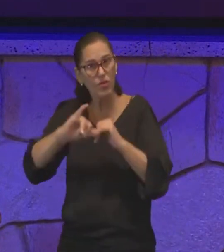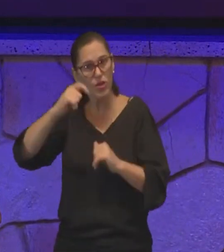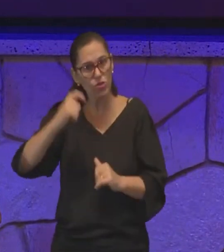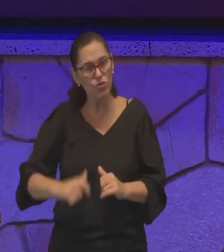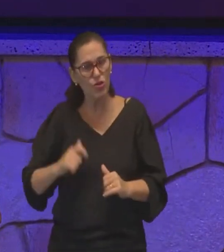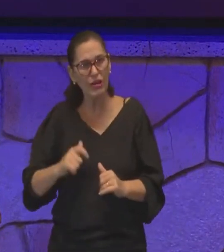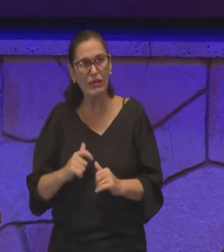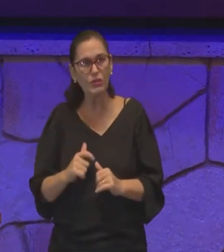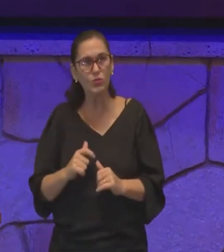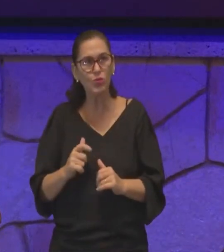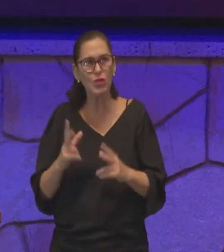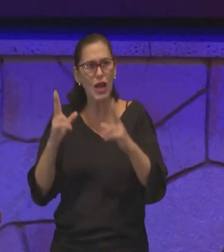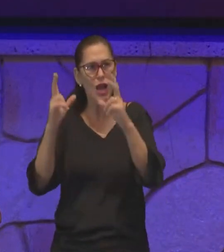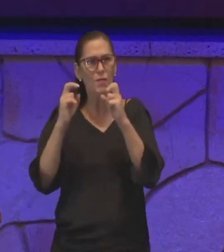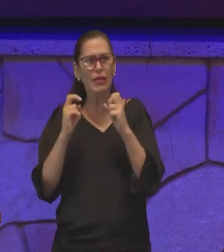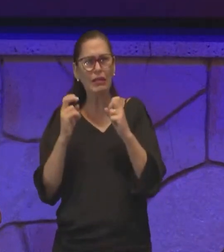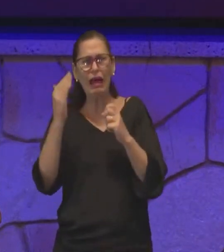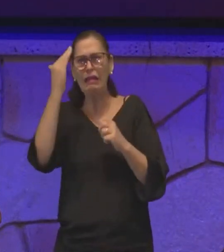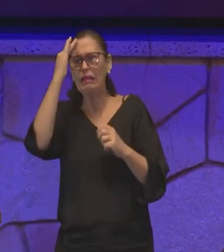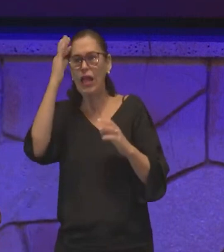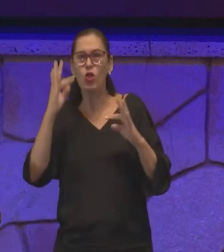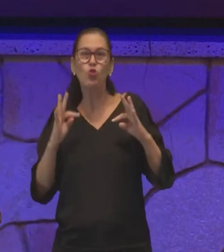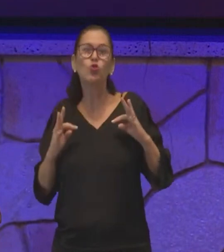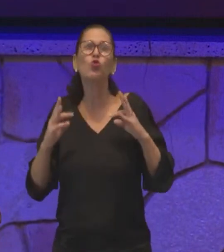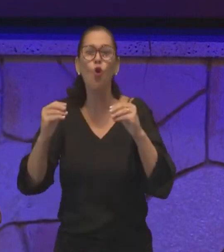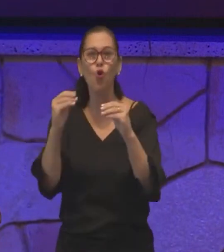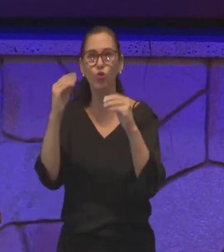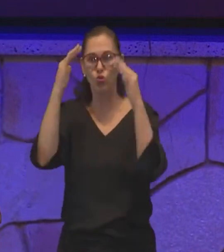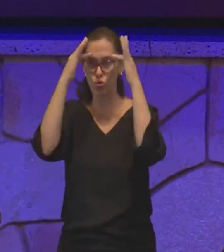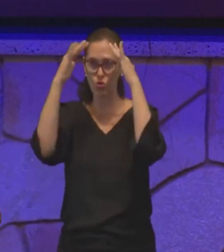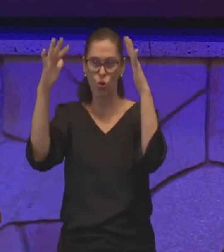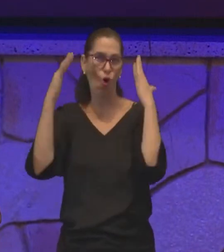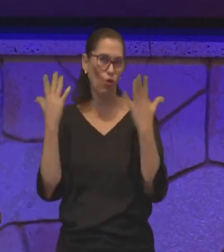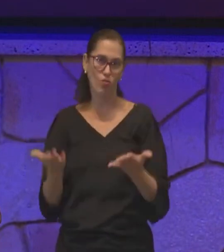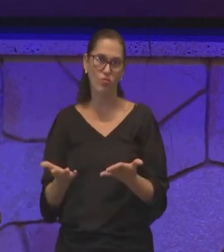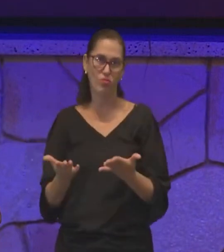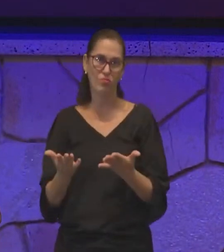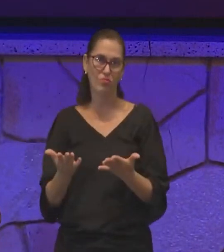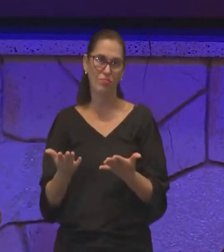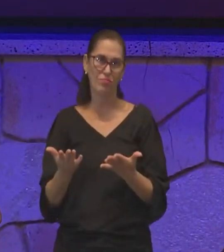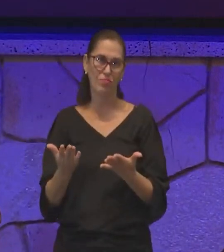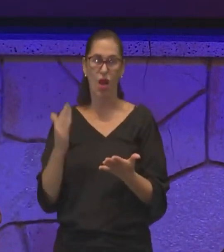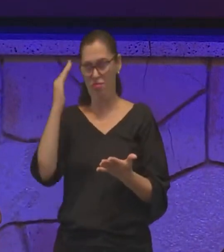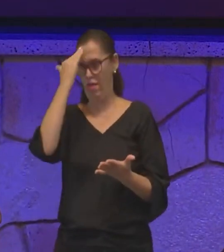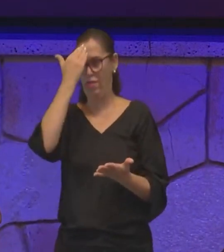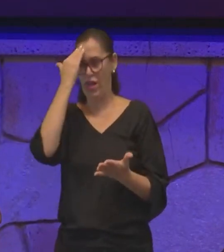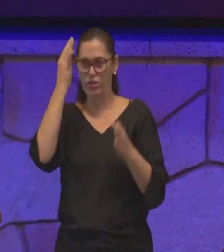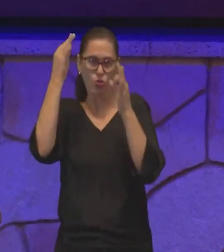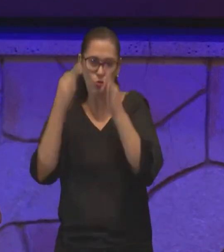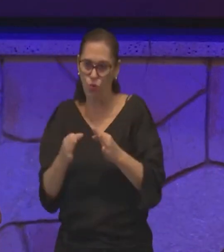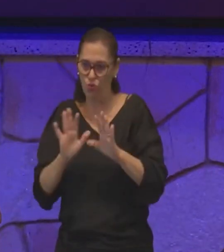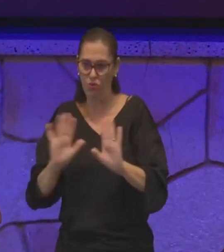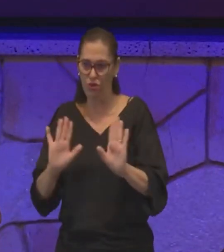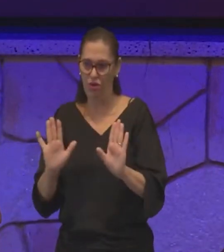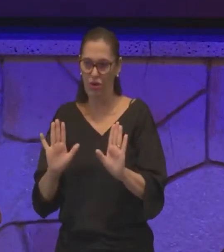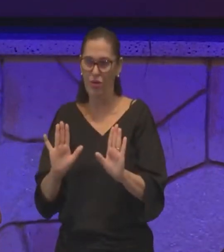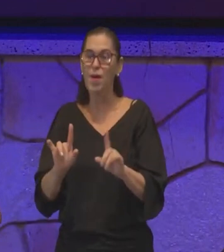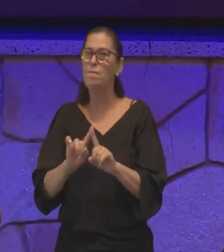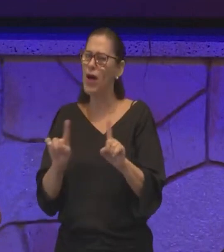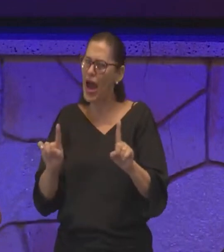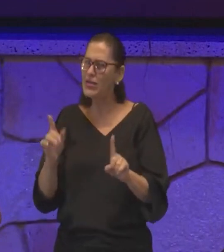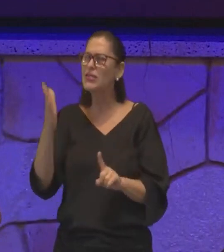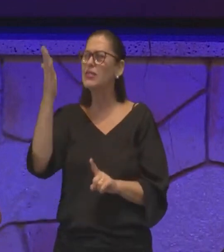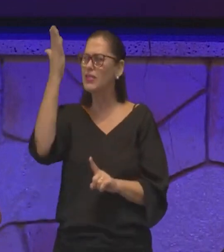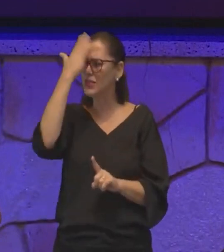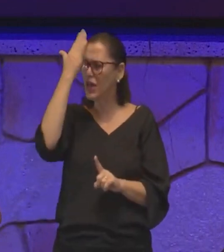dos seus sonhos. Talvez ele não compreendesse tanto. mas ele sabia que